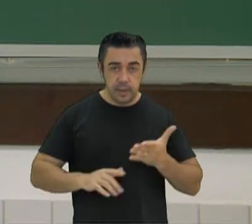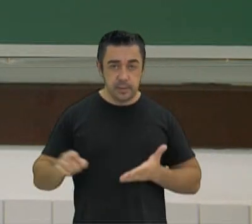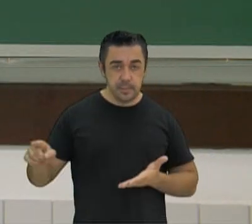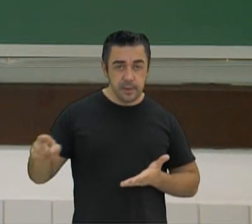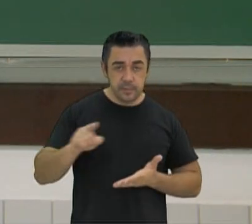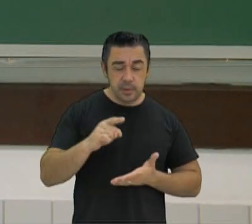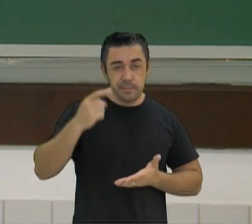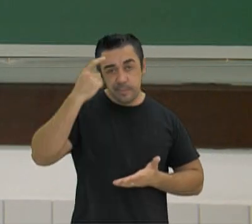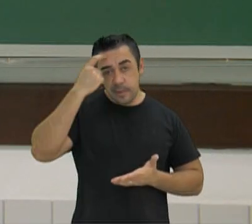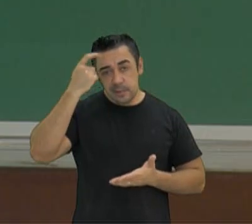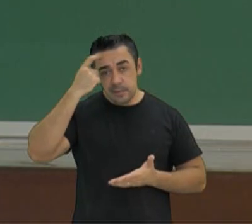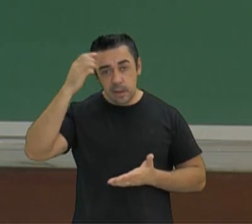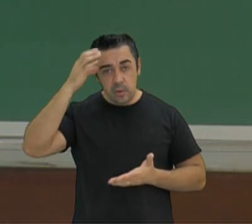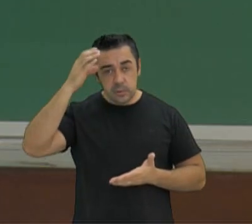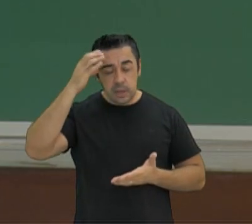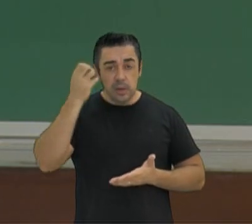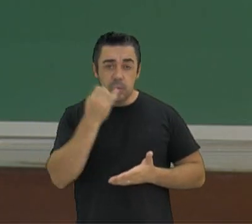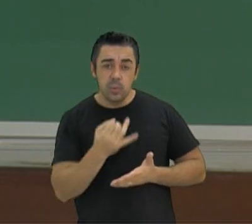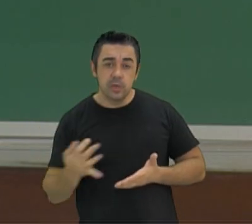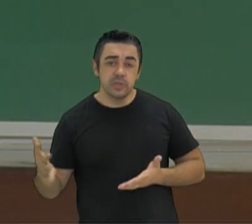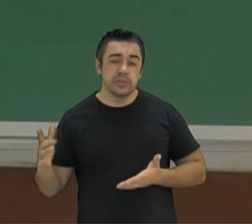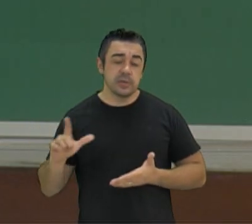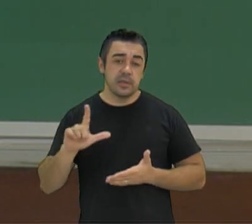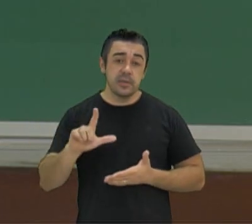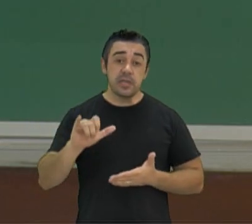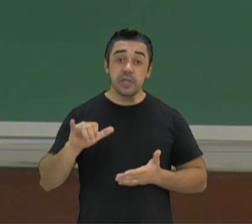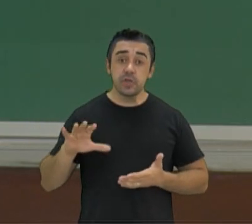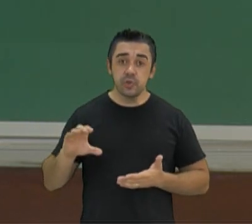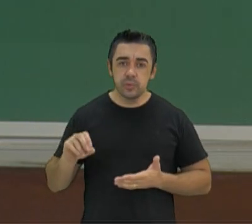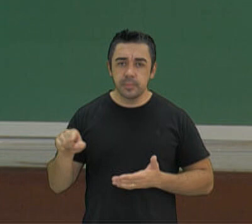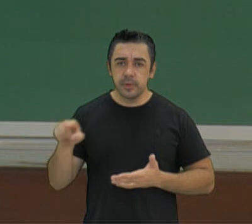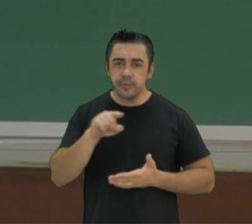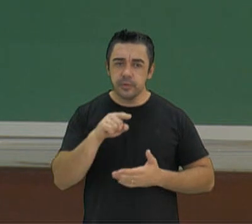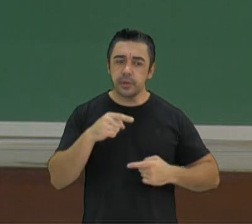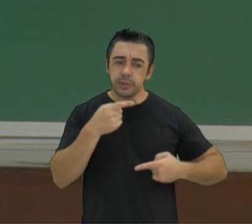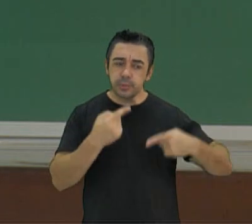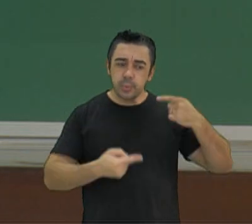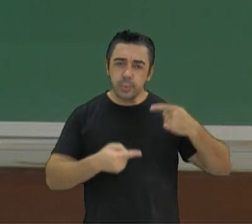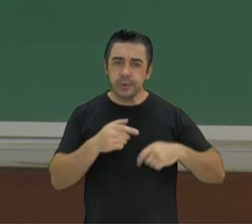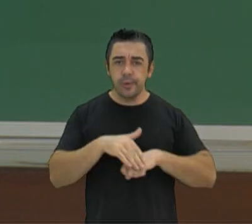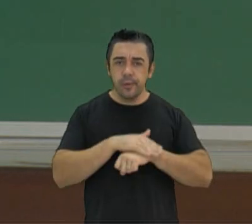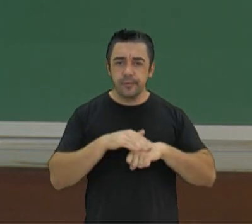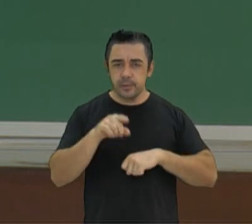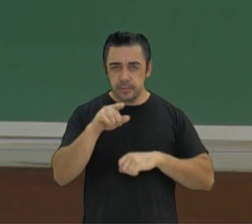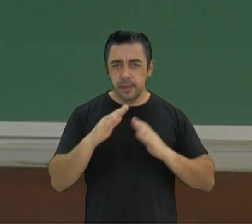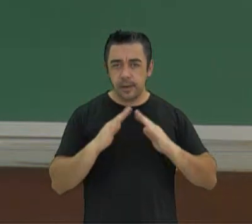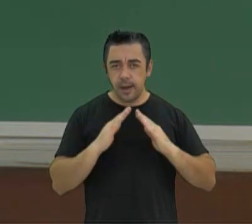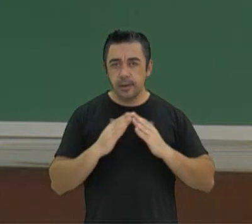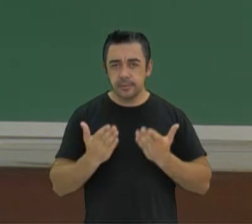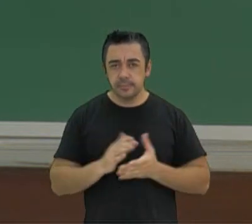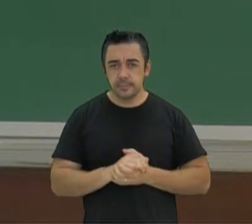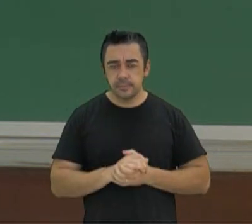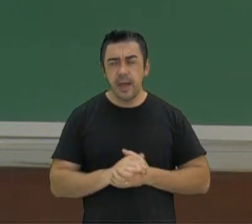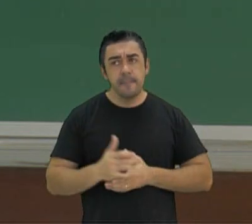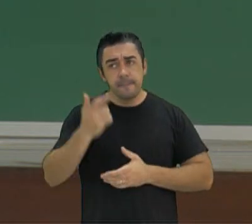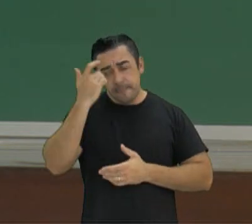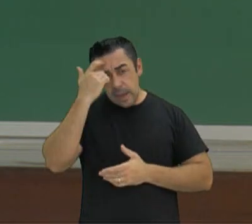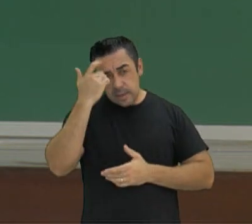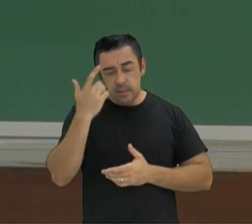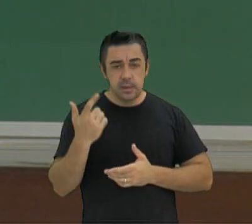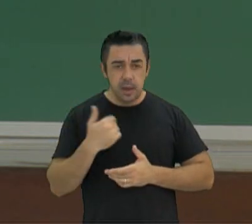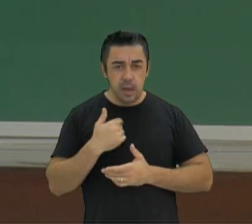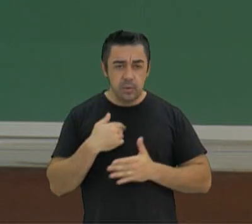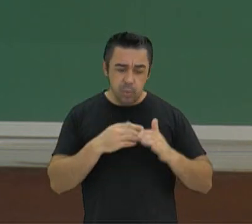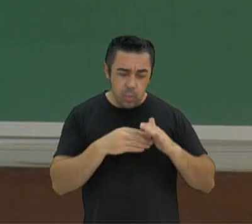vocês sobre a quantidade de lixo, sobre o lixo, para que vocês possam ter uma discussão sobre esse assunto aí na casa de vocês e dar uma pensada, será que